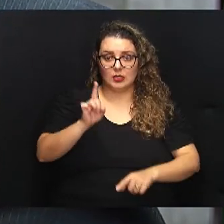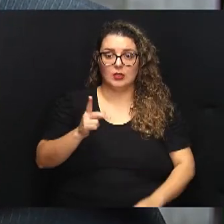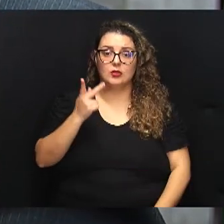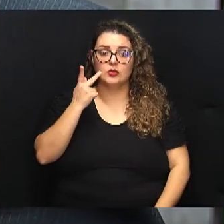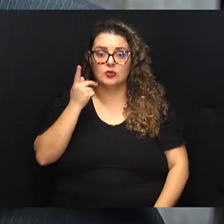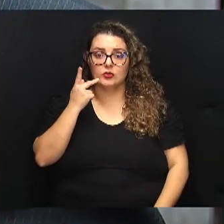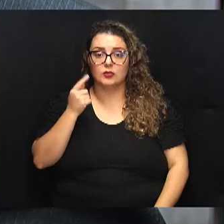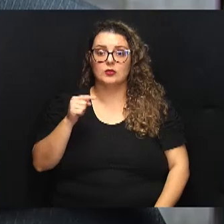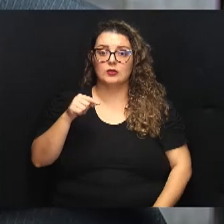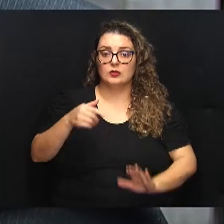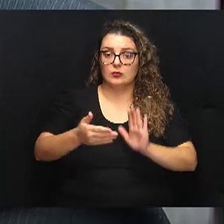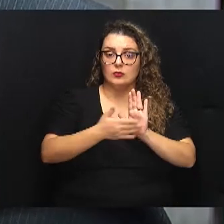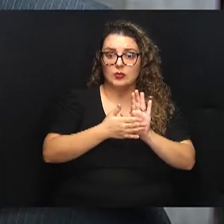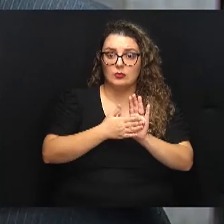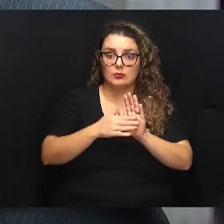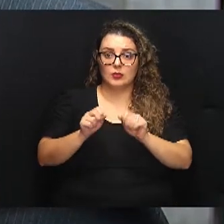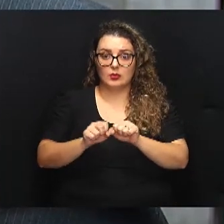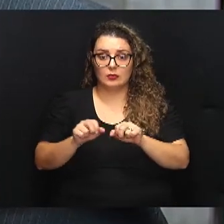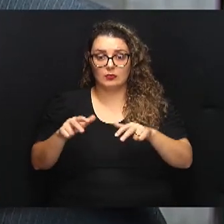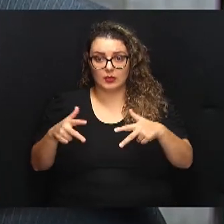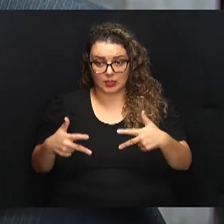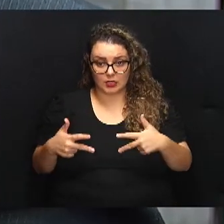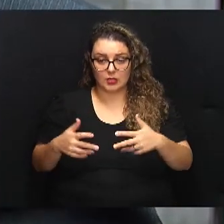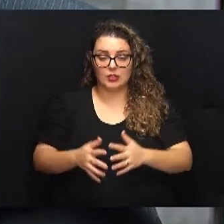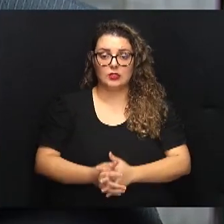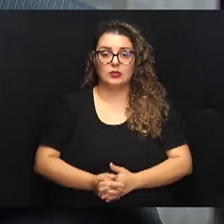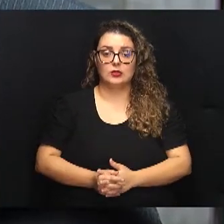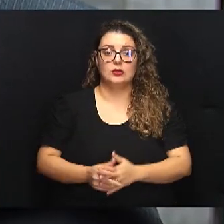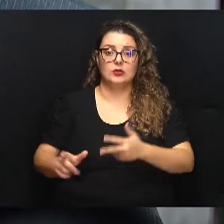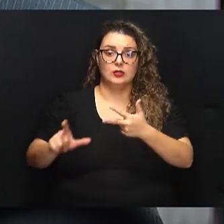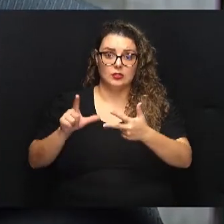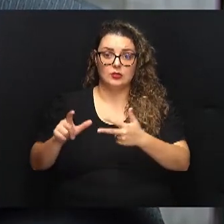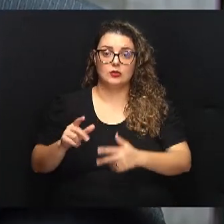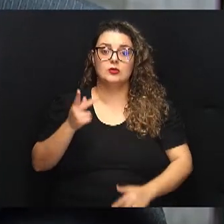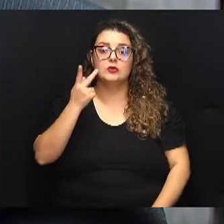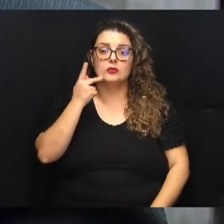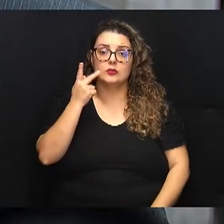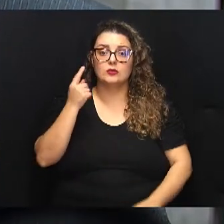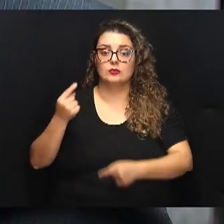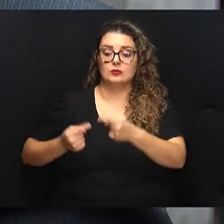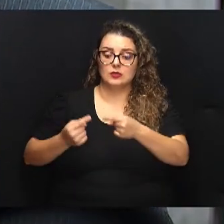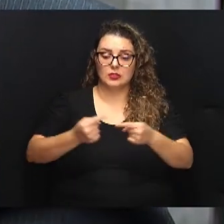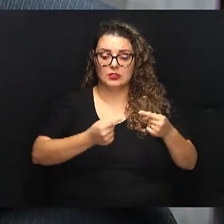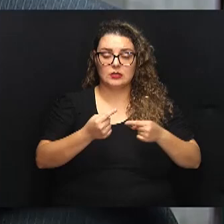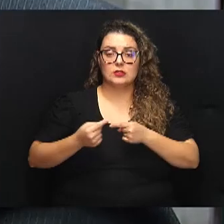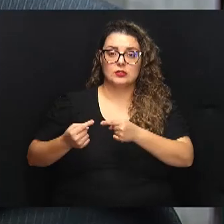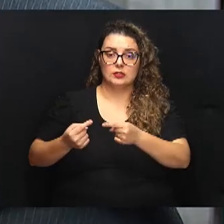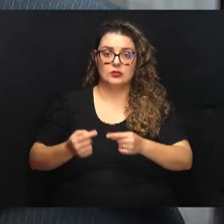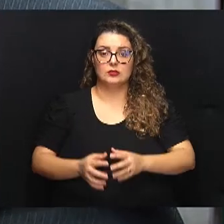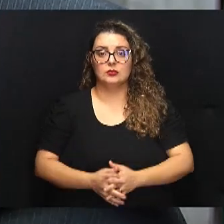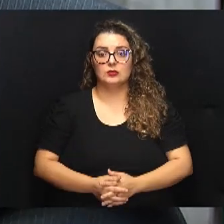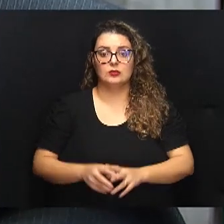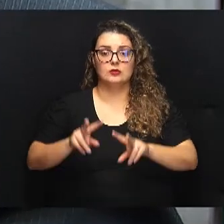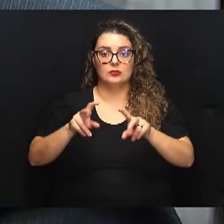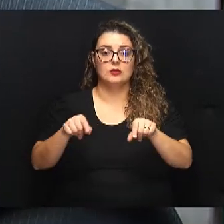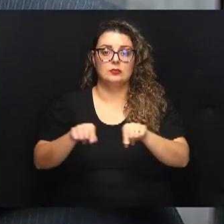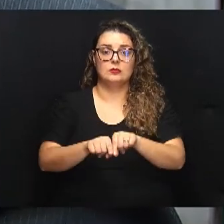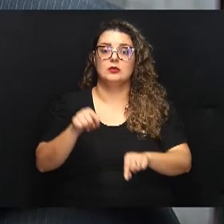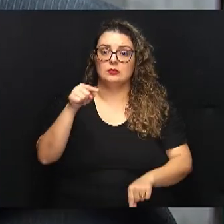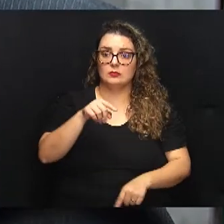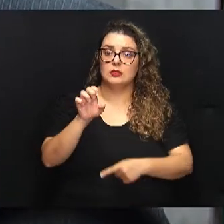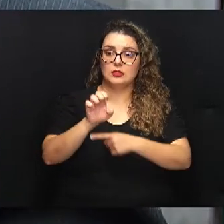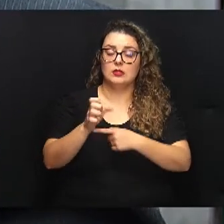irá propor para a Assembleia Legislativa do Ceará para que se debata esse assunto também naquele